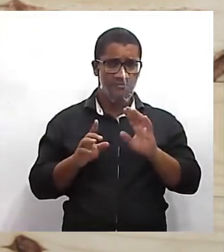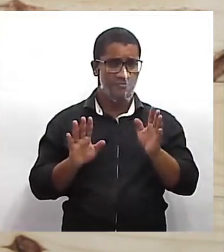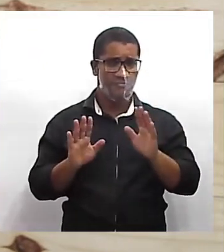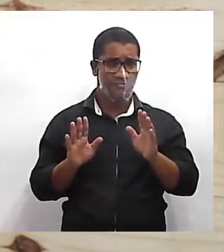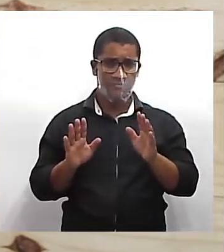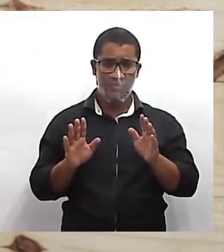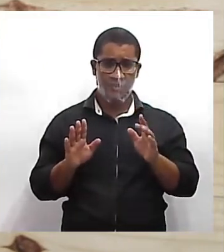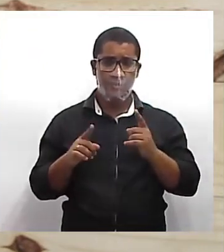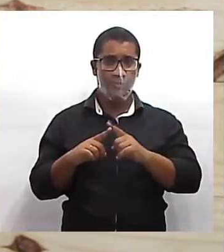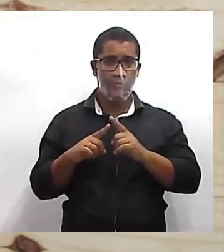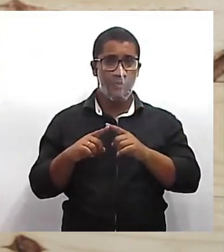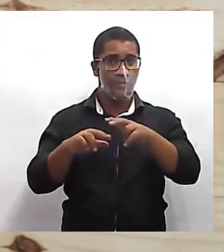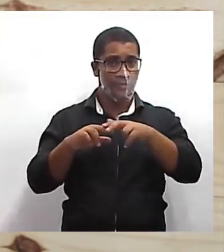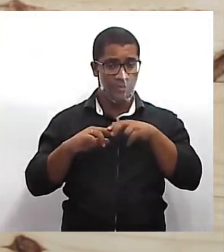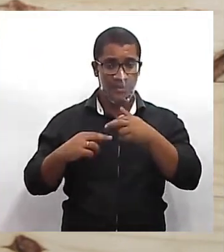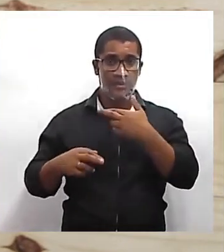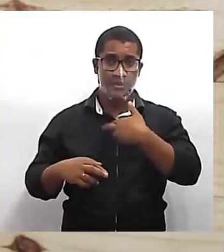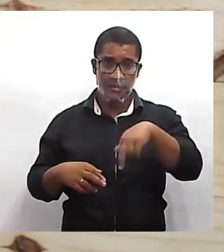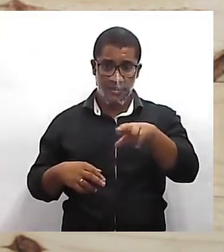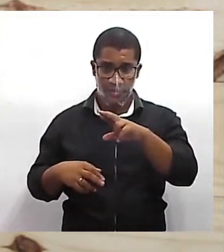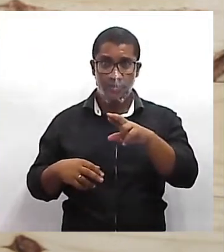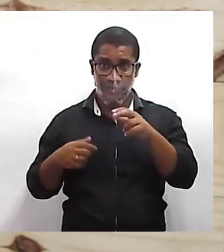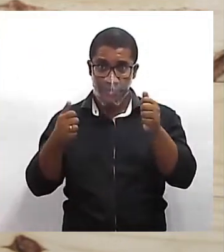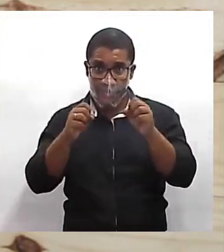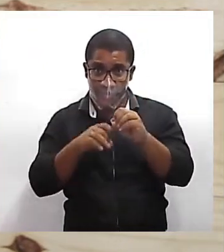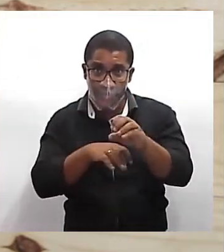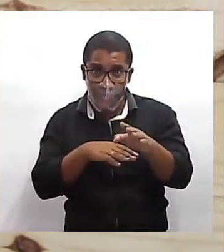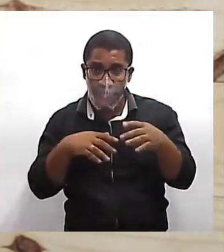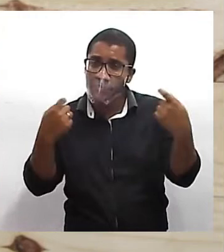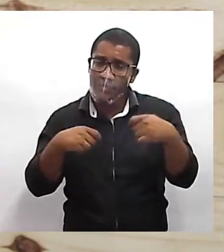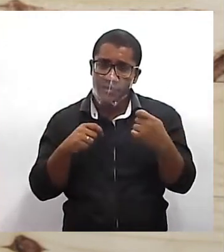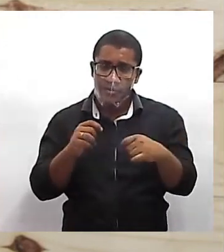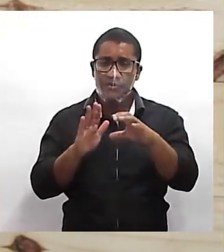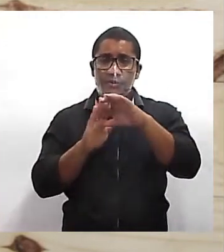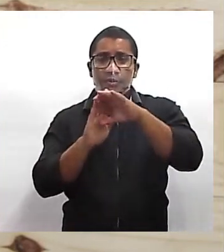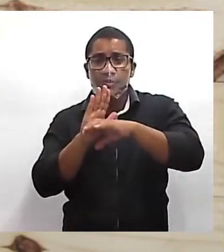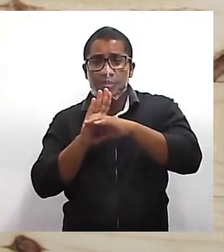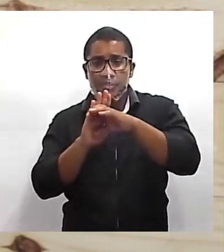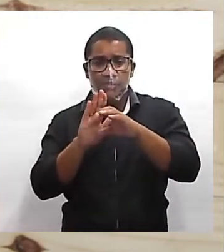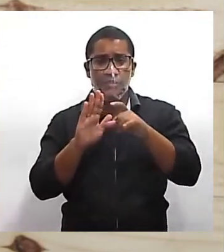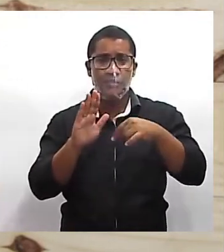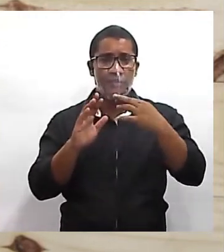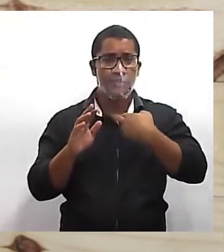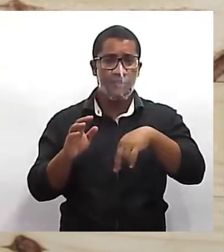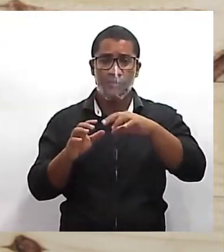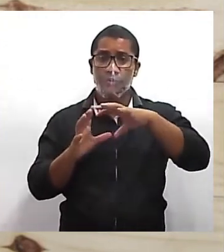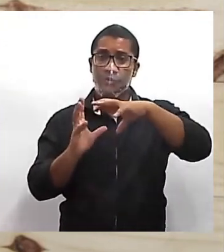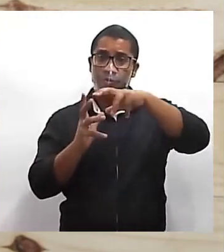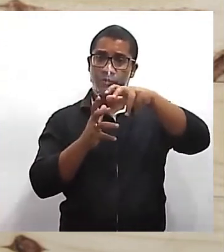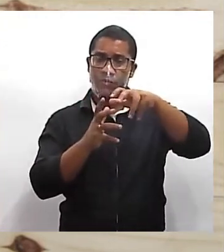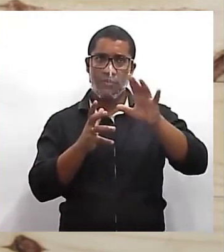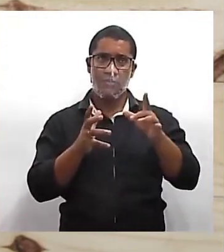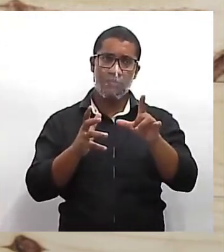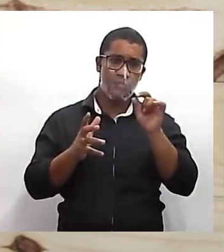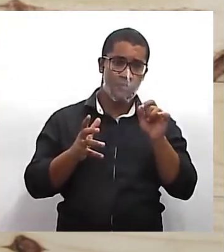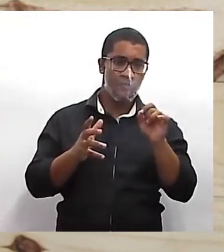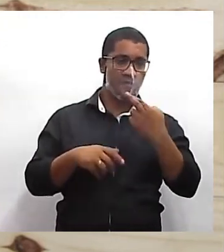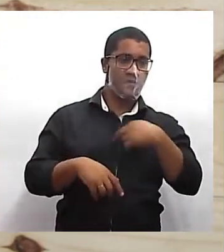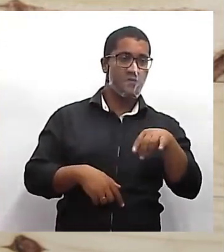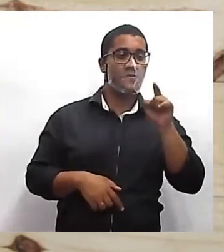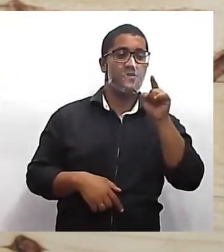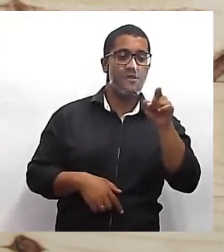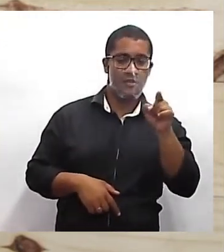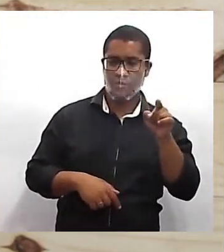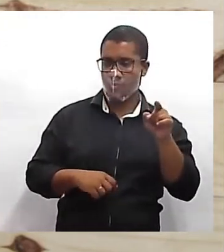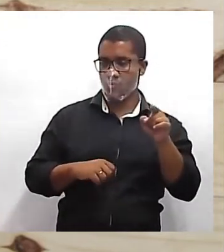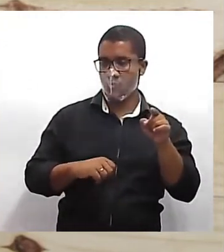temos que ensinar conceitos, a multiplicidade de religiões que tem no mundo, não privilegiar a religião A, B ou